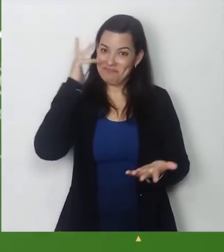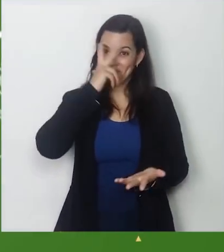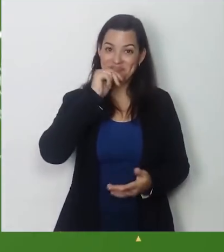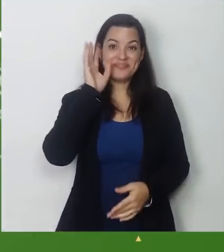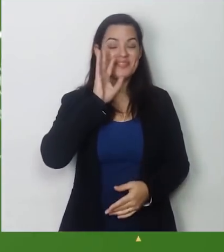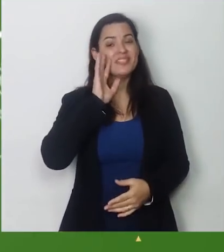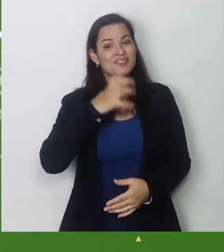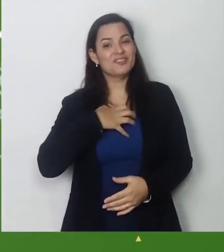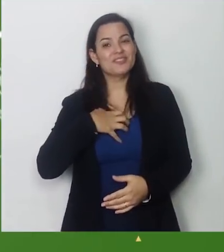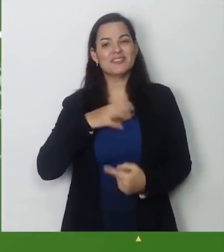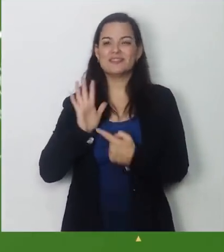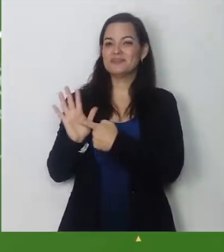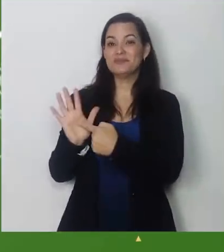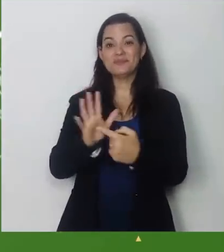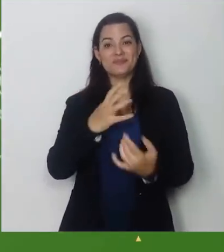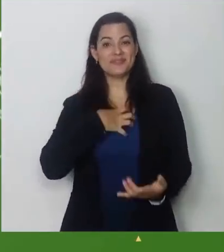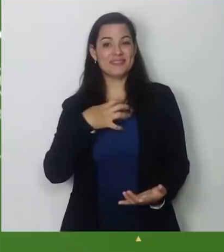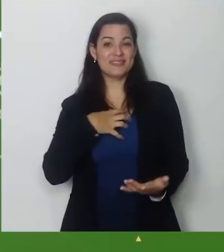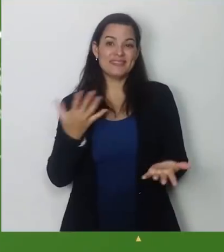forma de se expressar.